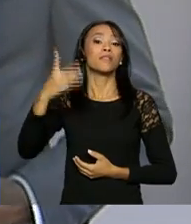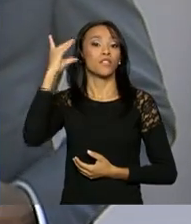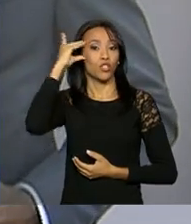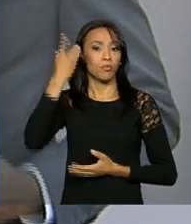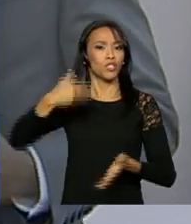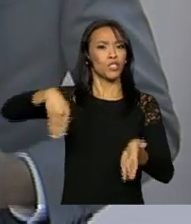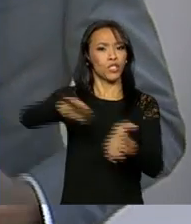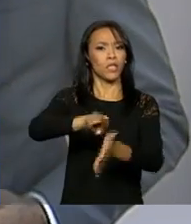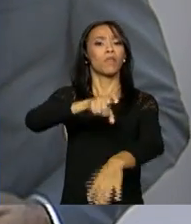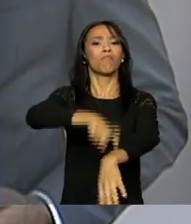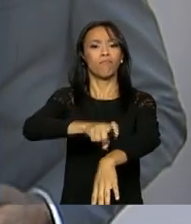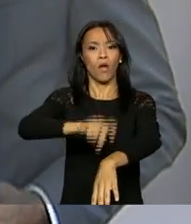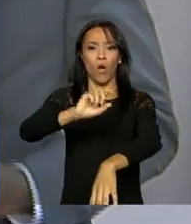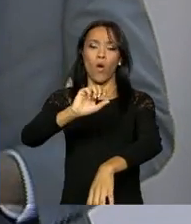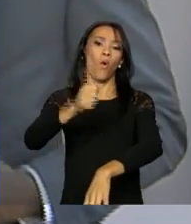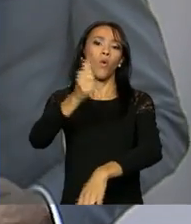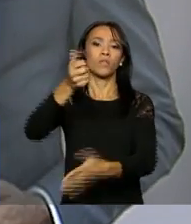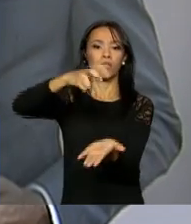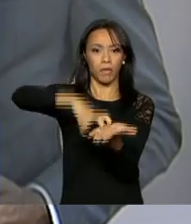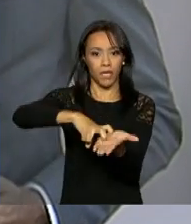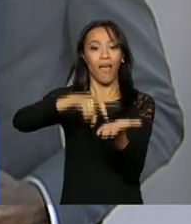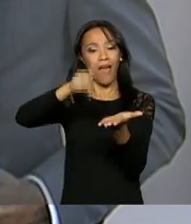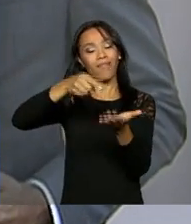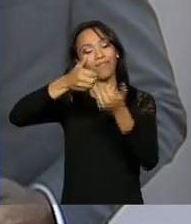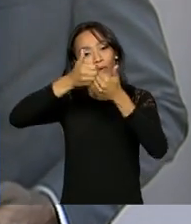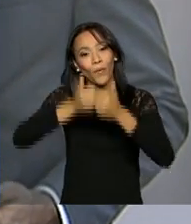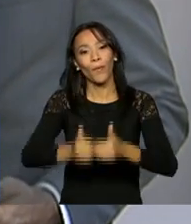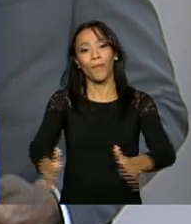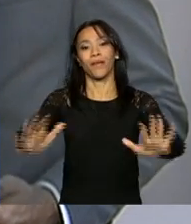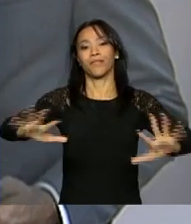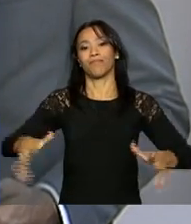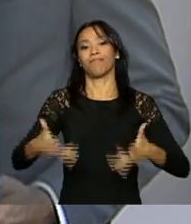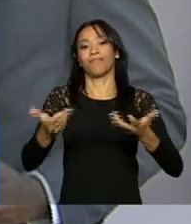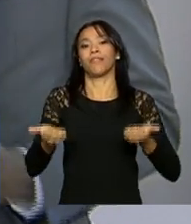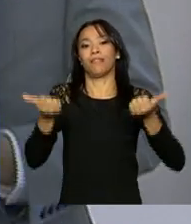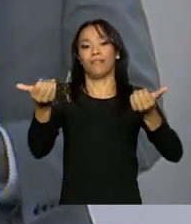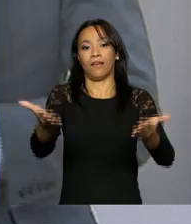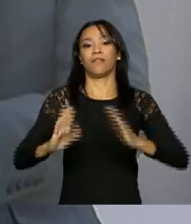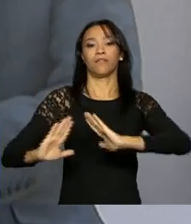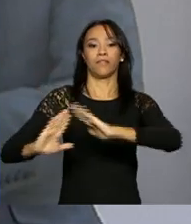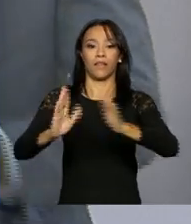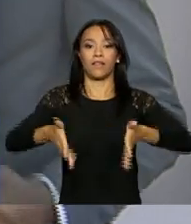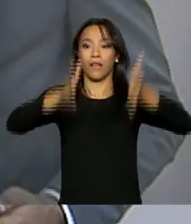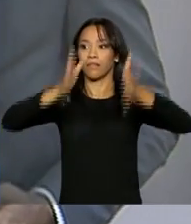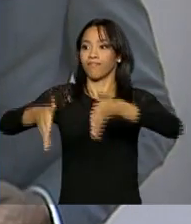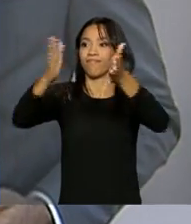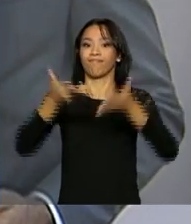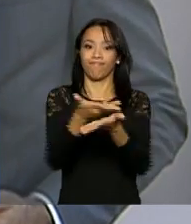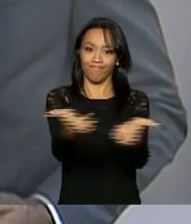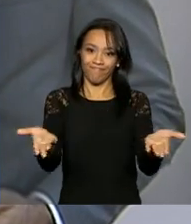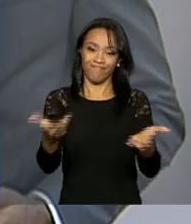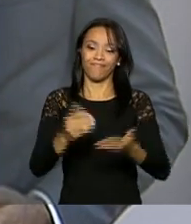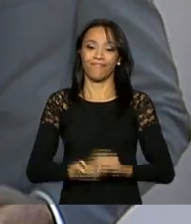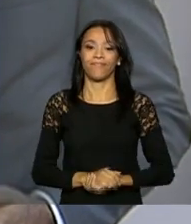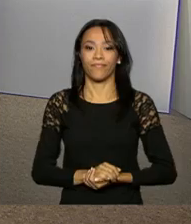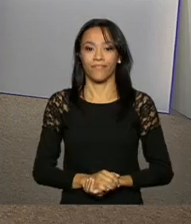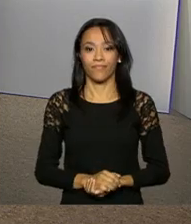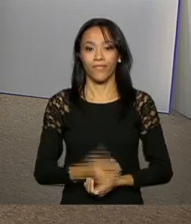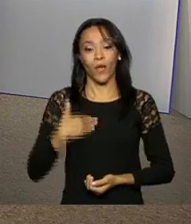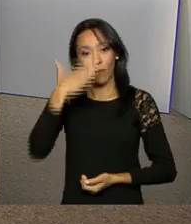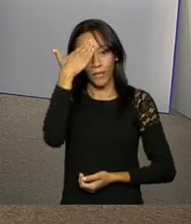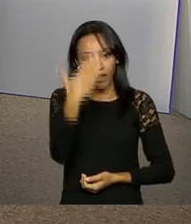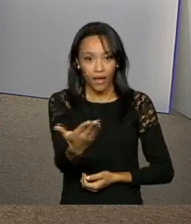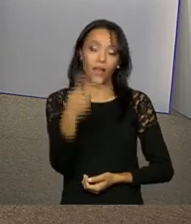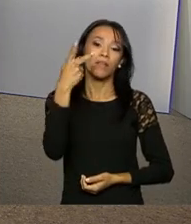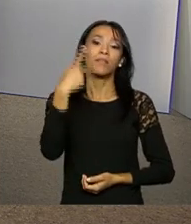chegar aqui às 11 horas da manhã, que é quando começa a cerimônia de entrega desses empreendimentos. Daniele. Obrigada,